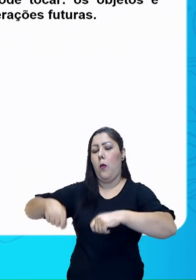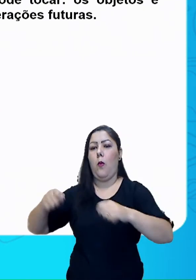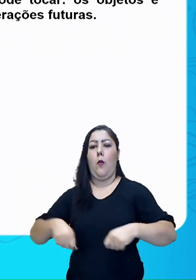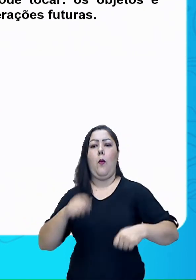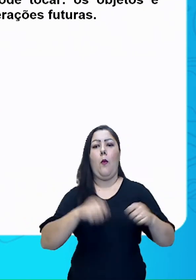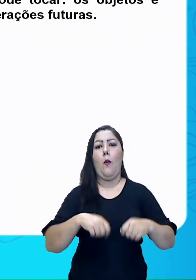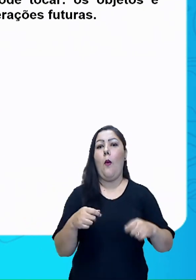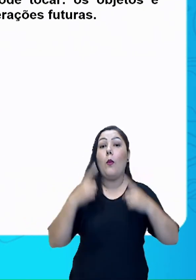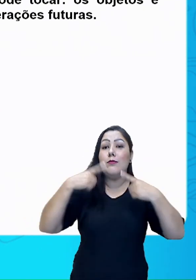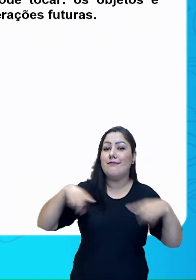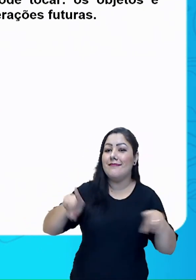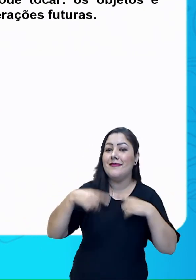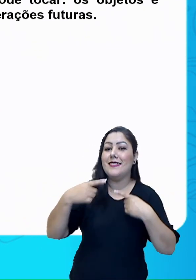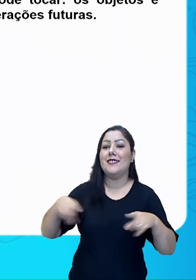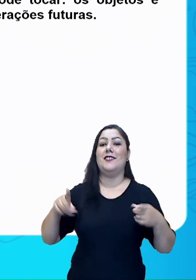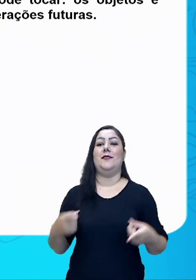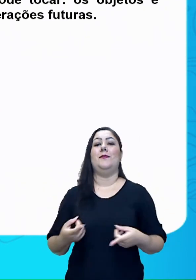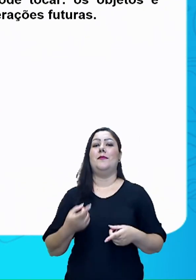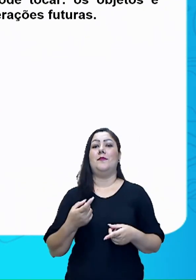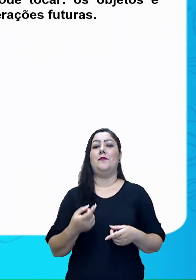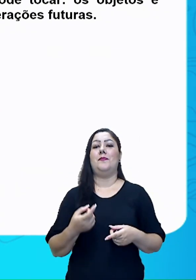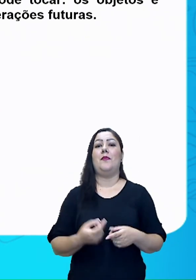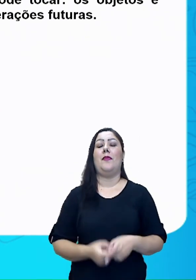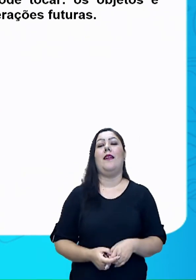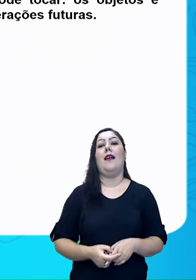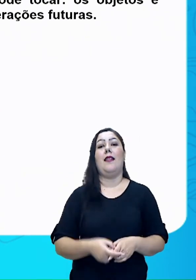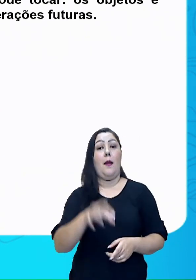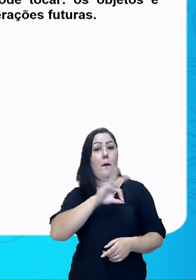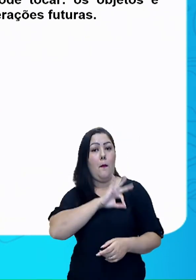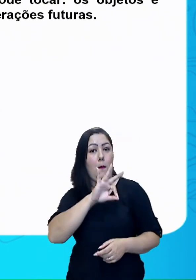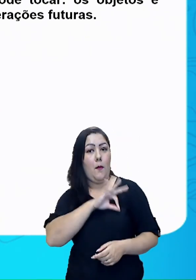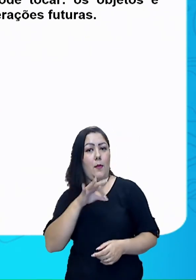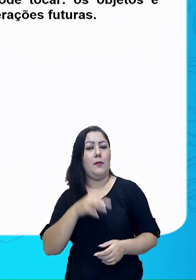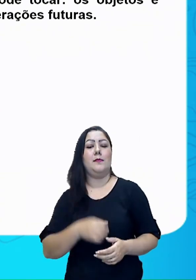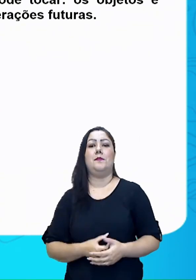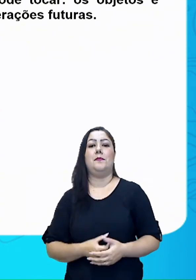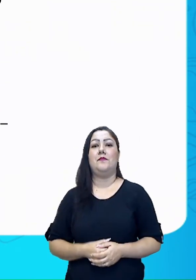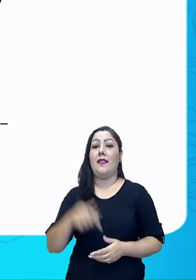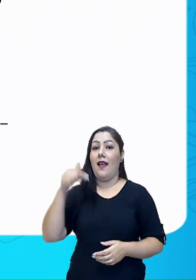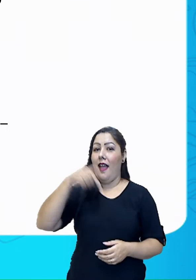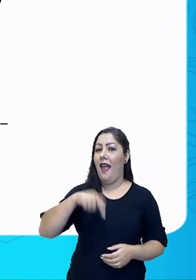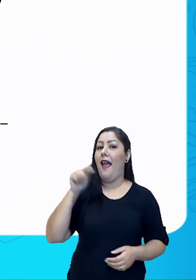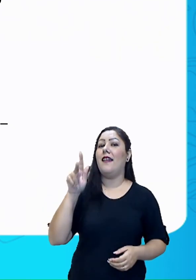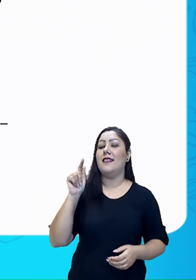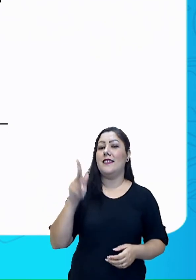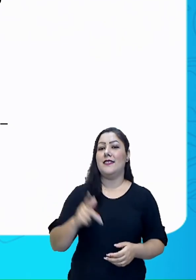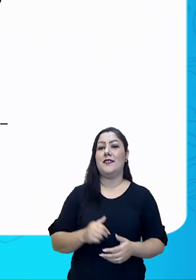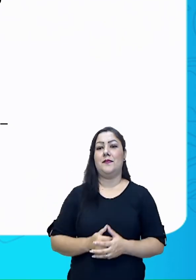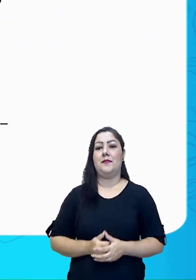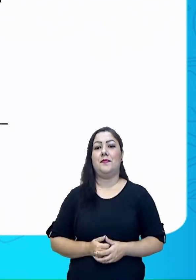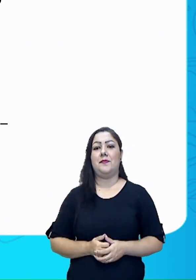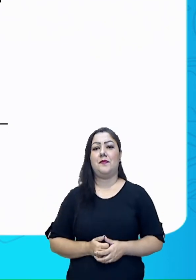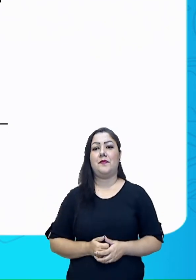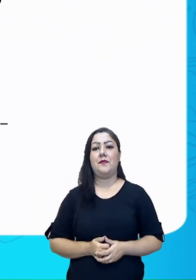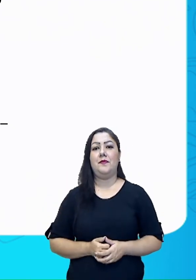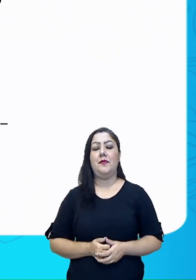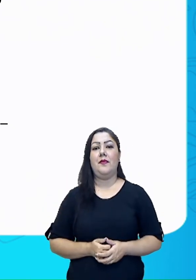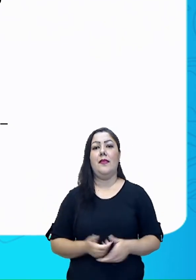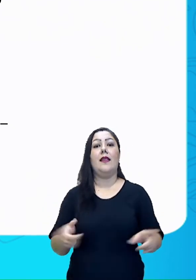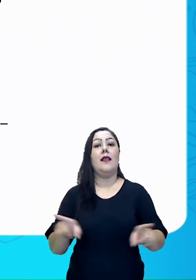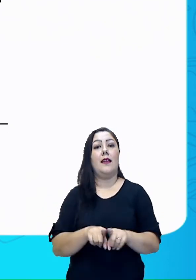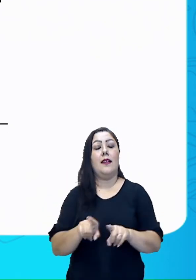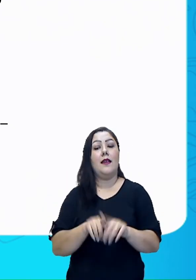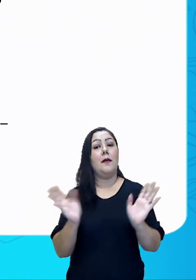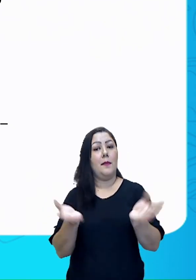Militar. É um exemplo de patrimônio imaterial de Governador Valadares. Nós vamos conhecer aqui